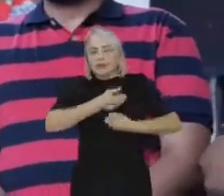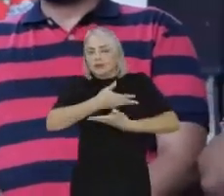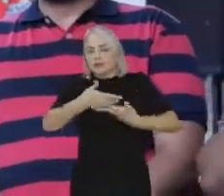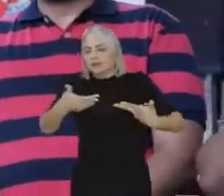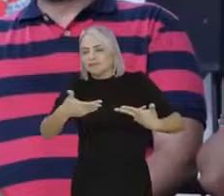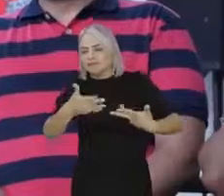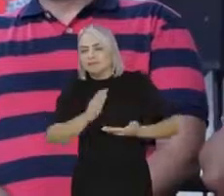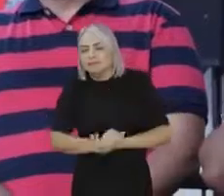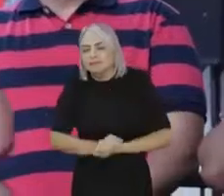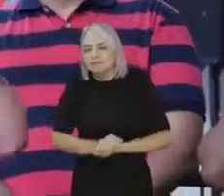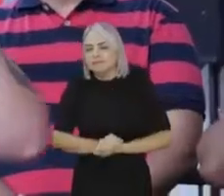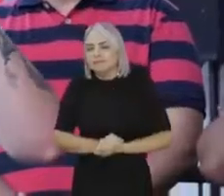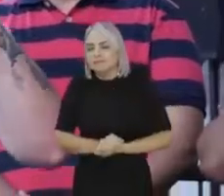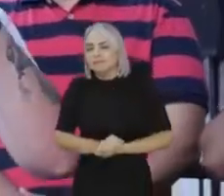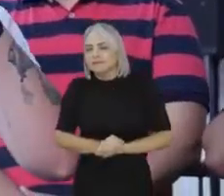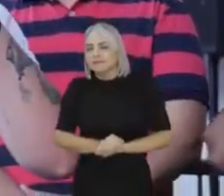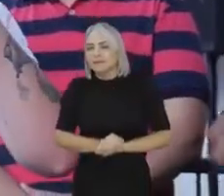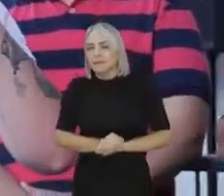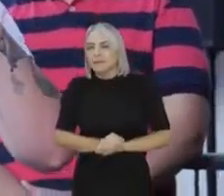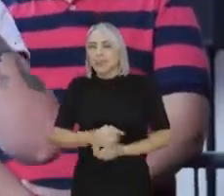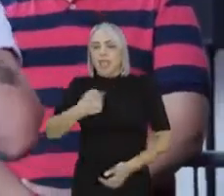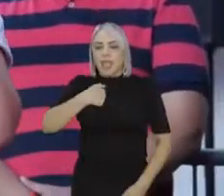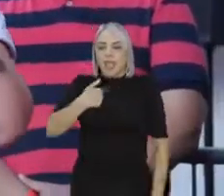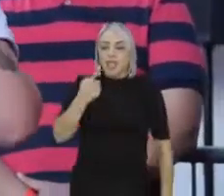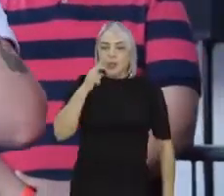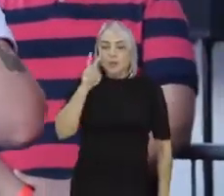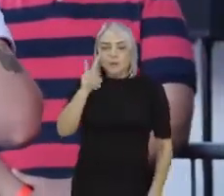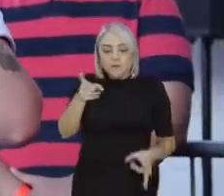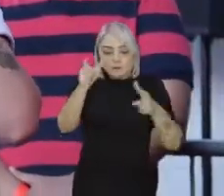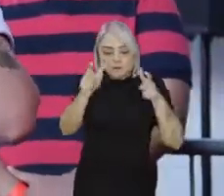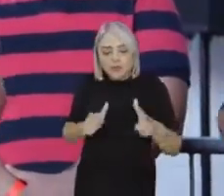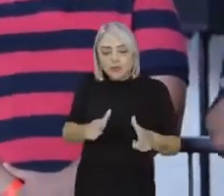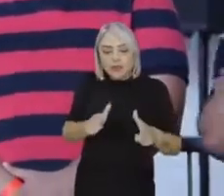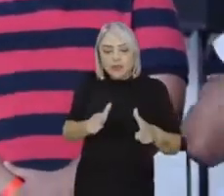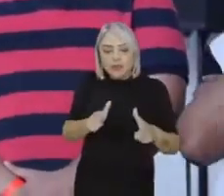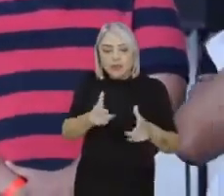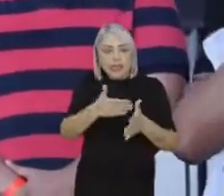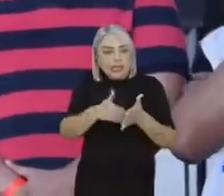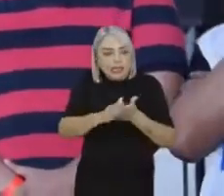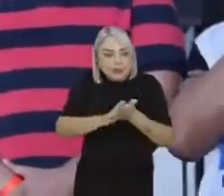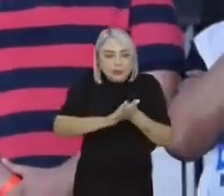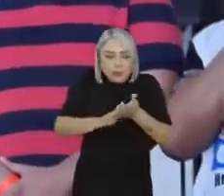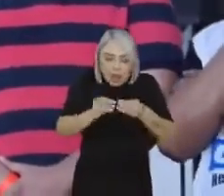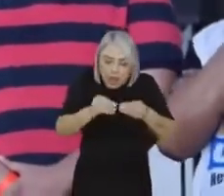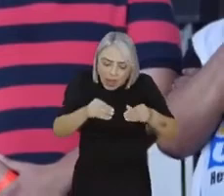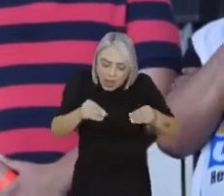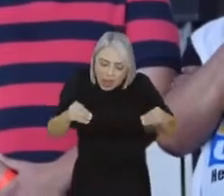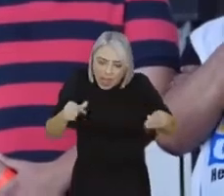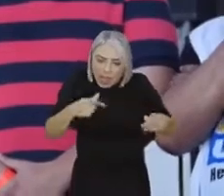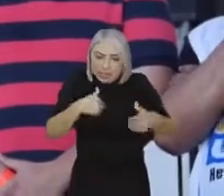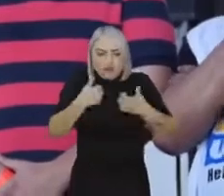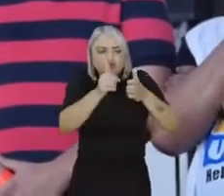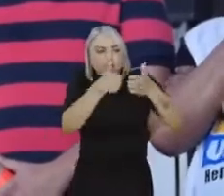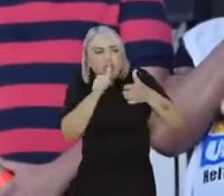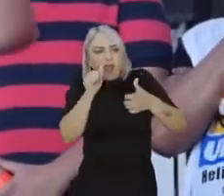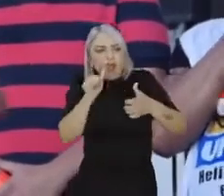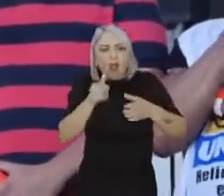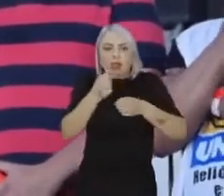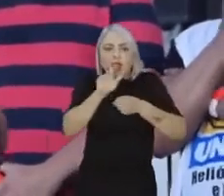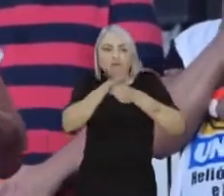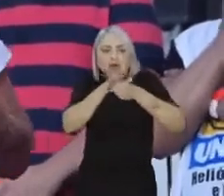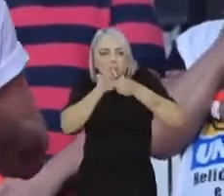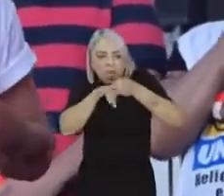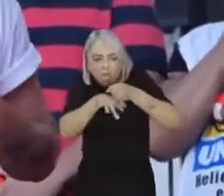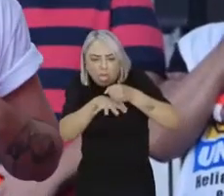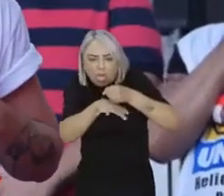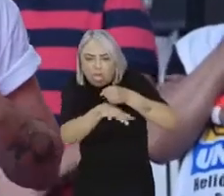assim... Eu vi isso aqui, era tudo barro, tinha uns ônibus e um esgoto aberto bem ali. Eu